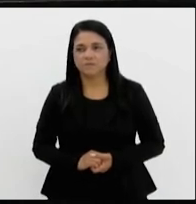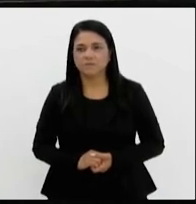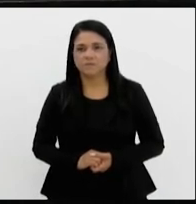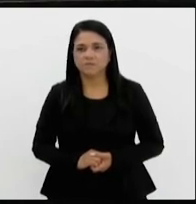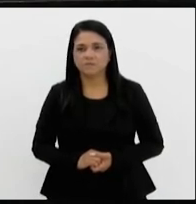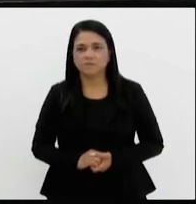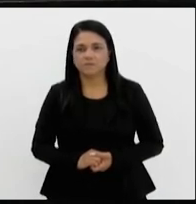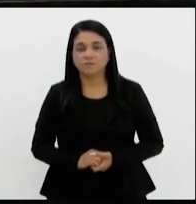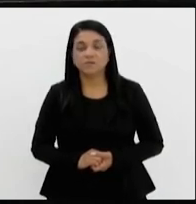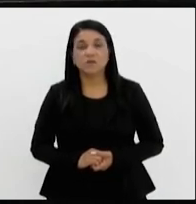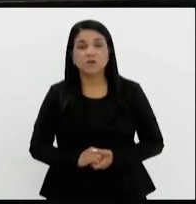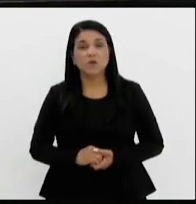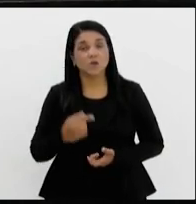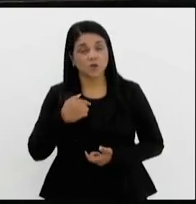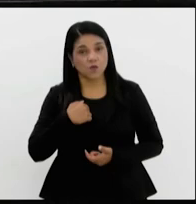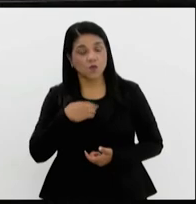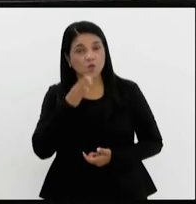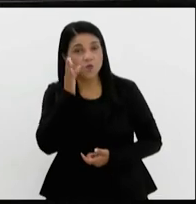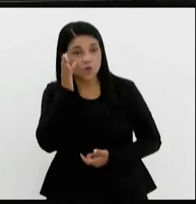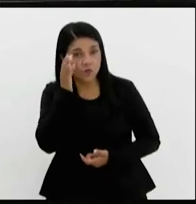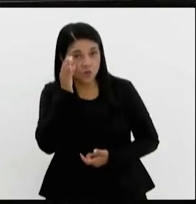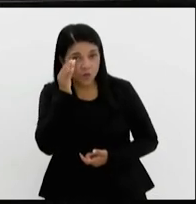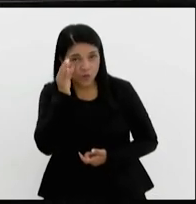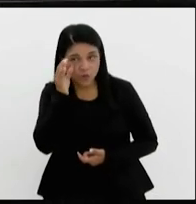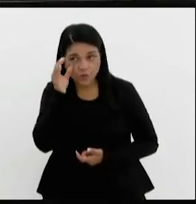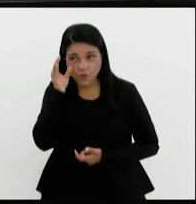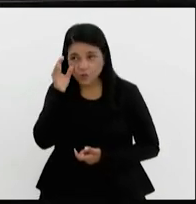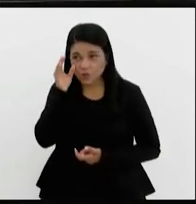tive a curiosidade de...